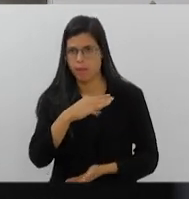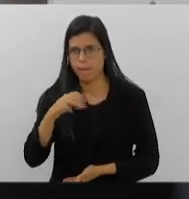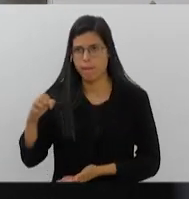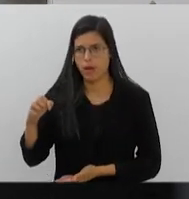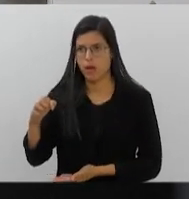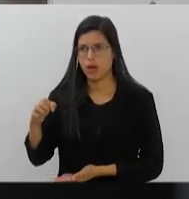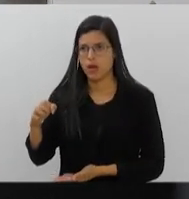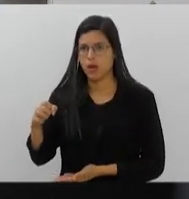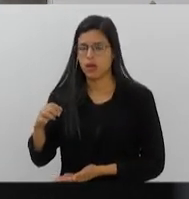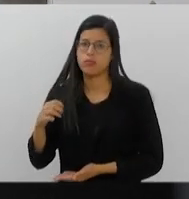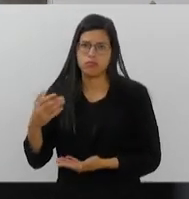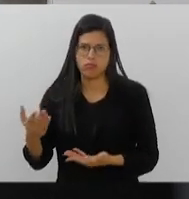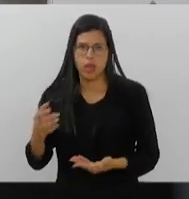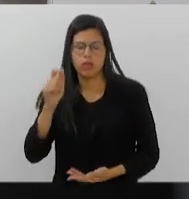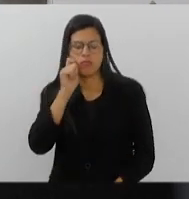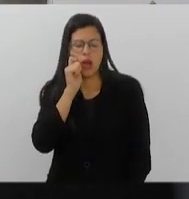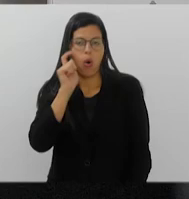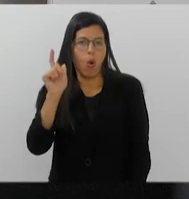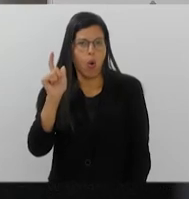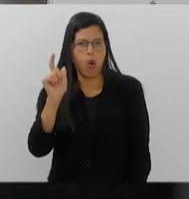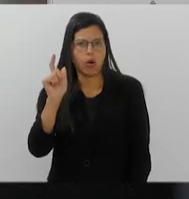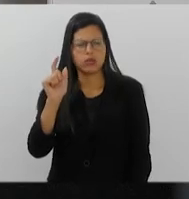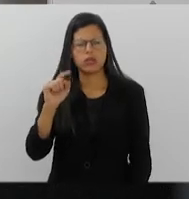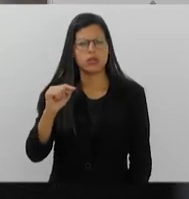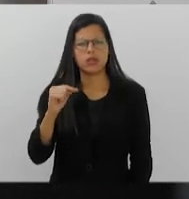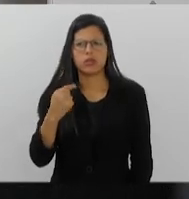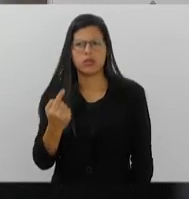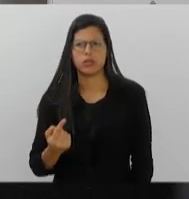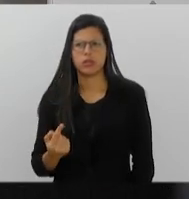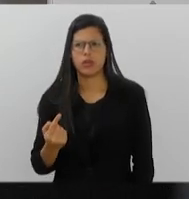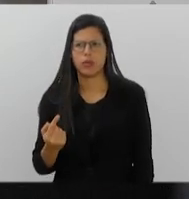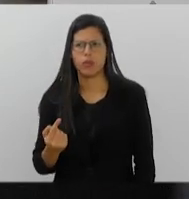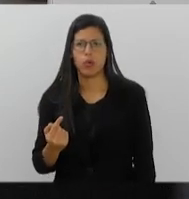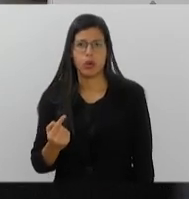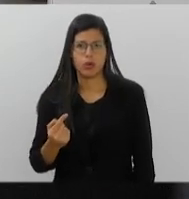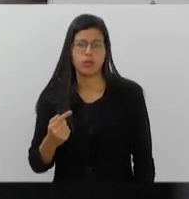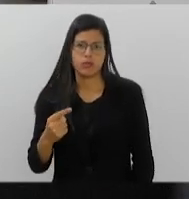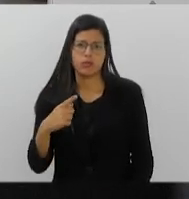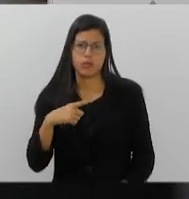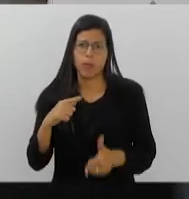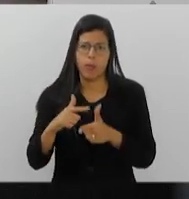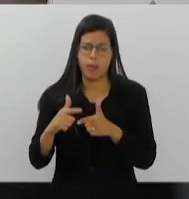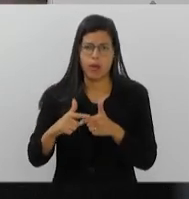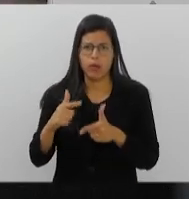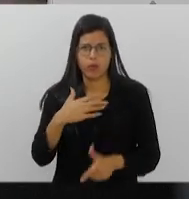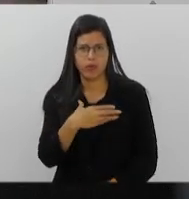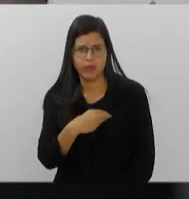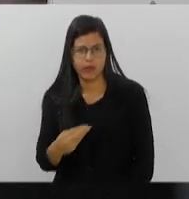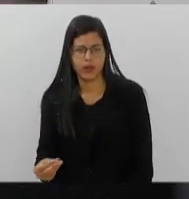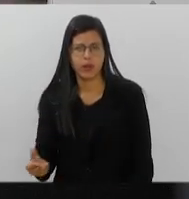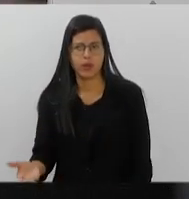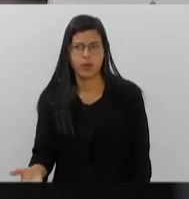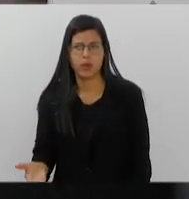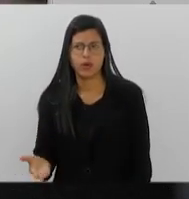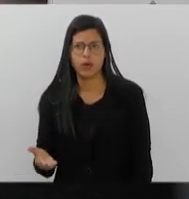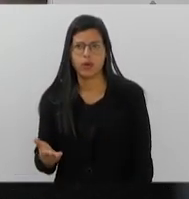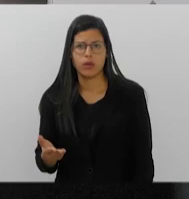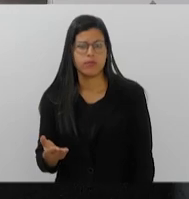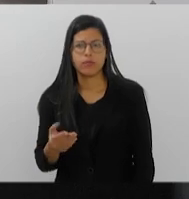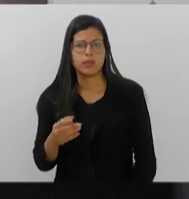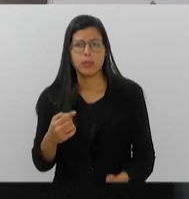a mãe acorda, o pai acorda, depois de, provavelmente, uma crise daquele filho, dizendo, e